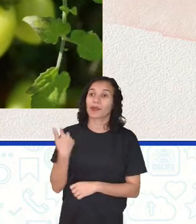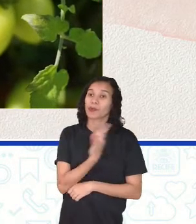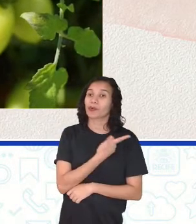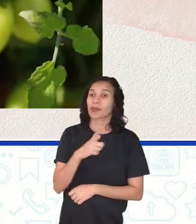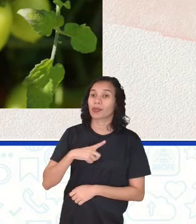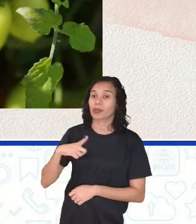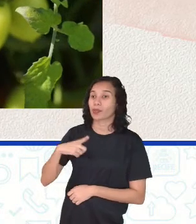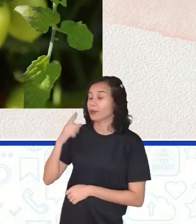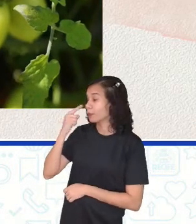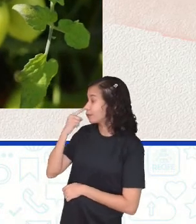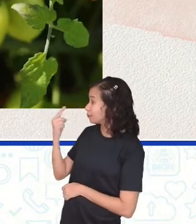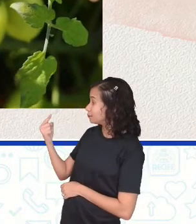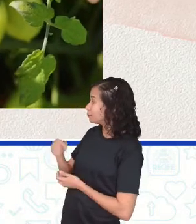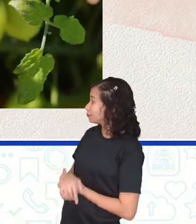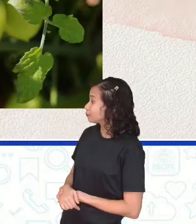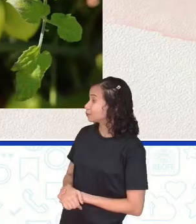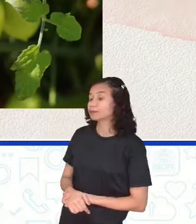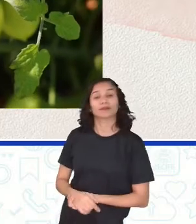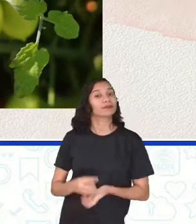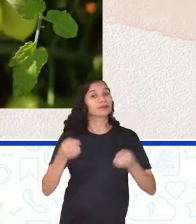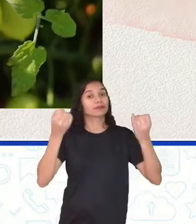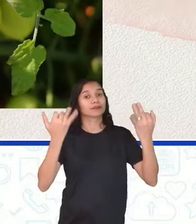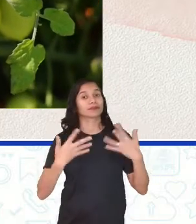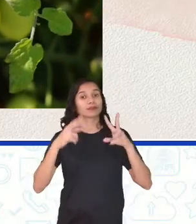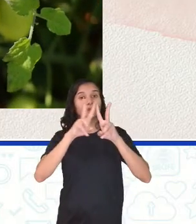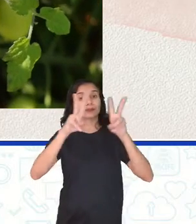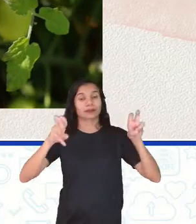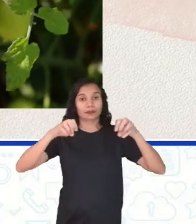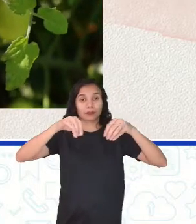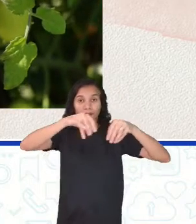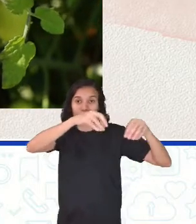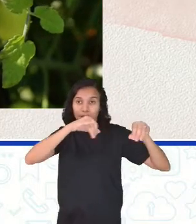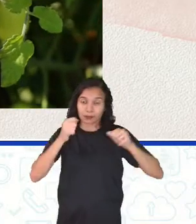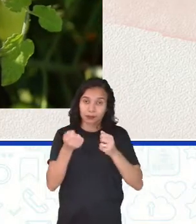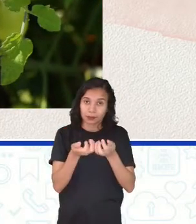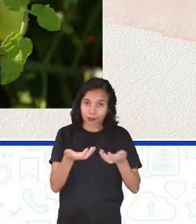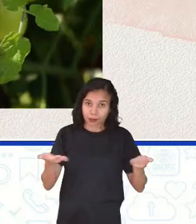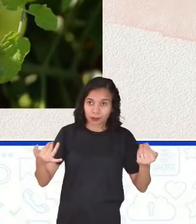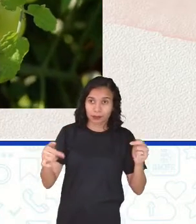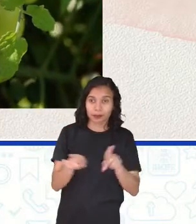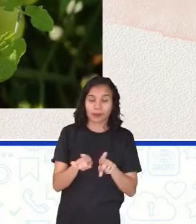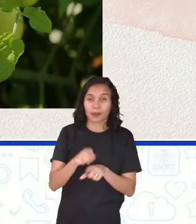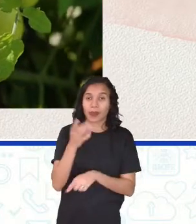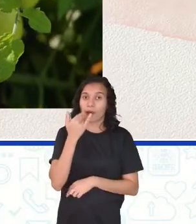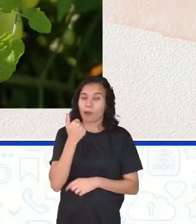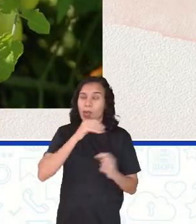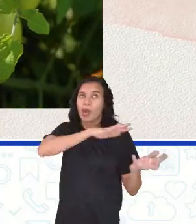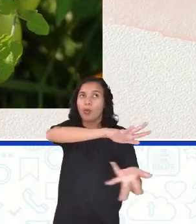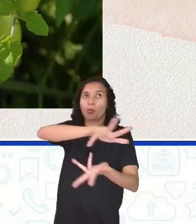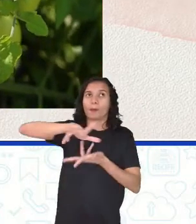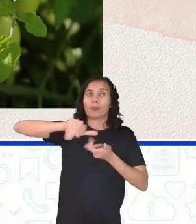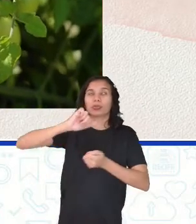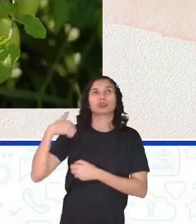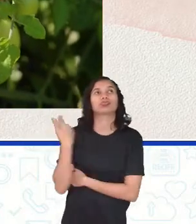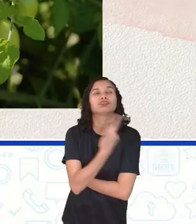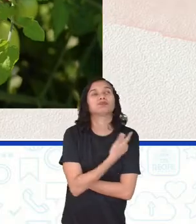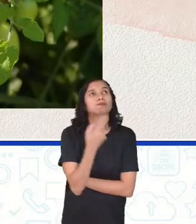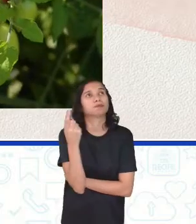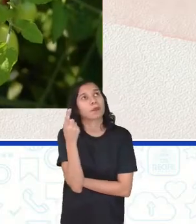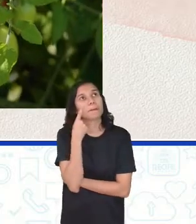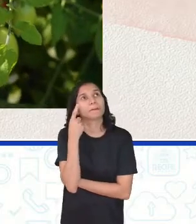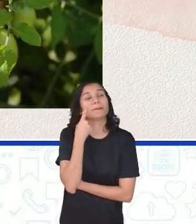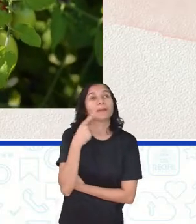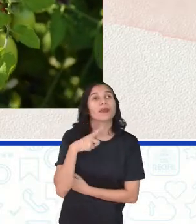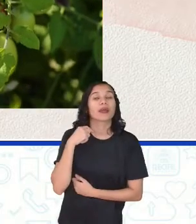mais? Falando em solo, a gente diz que o solo, né, e o alimento no mundo. Vamos pensar um pouquinho. Nós